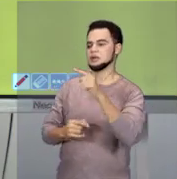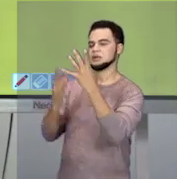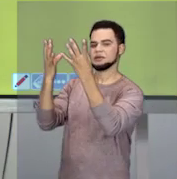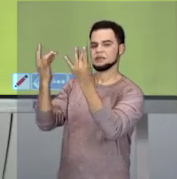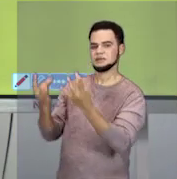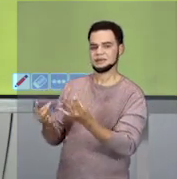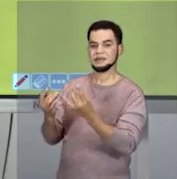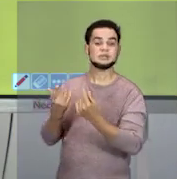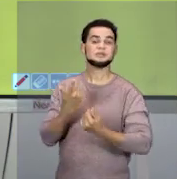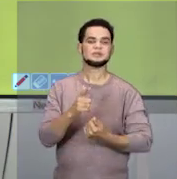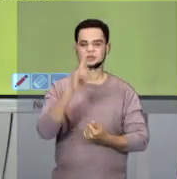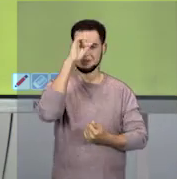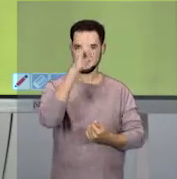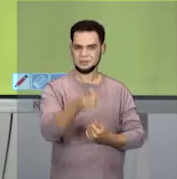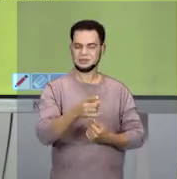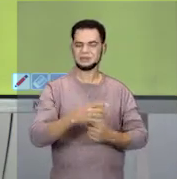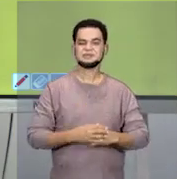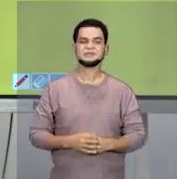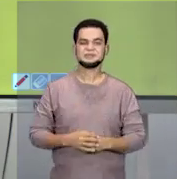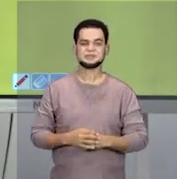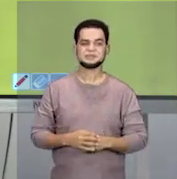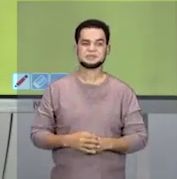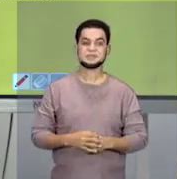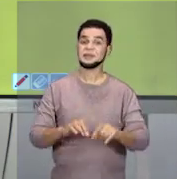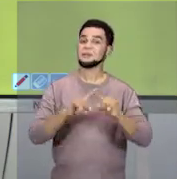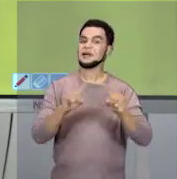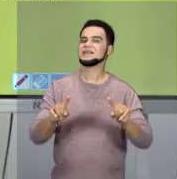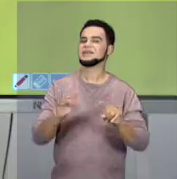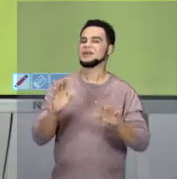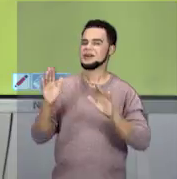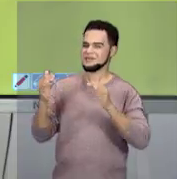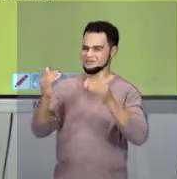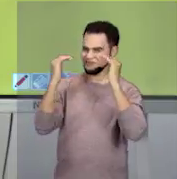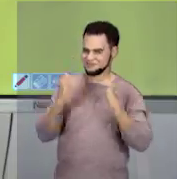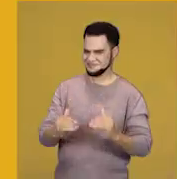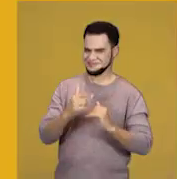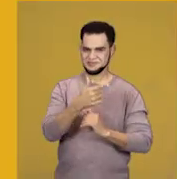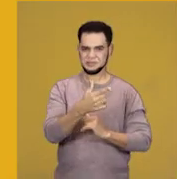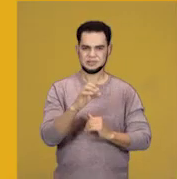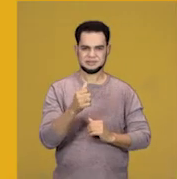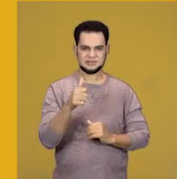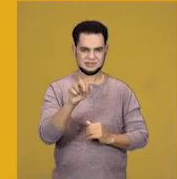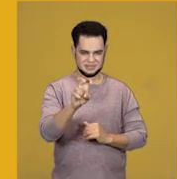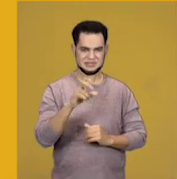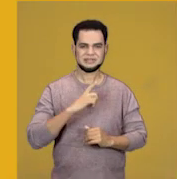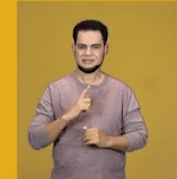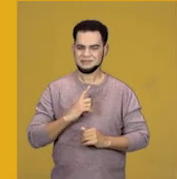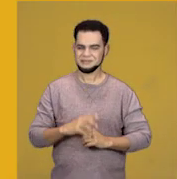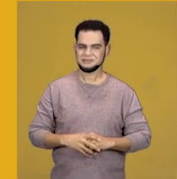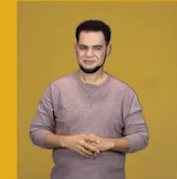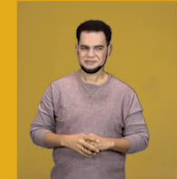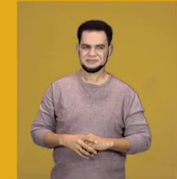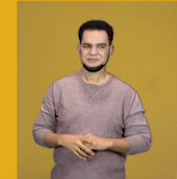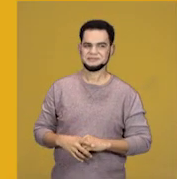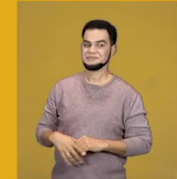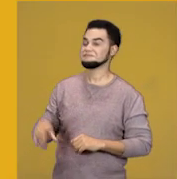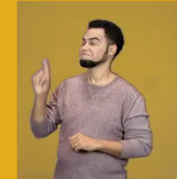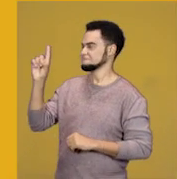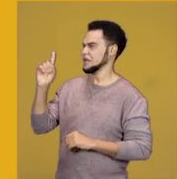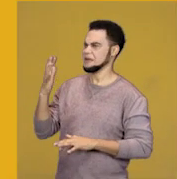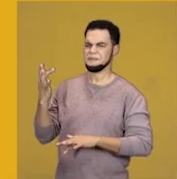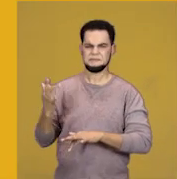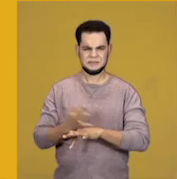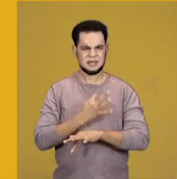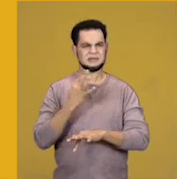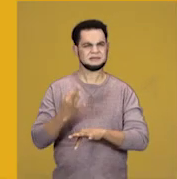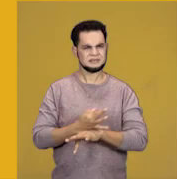comando. Porém, em 2015, eu já tenho comando, olha só. A persistência.